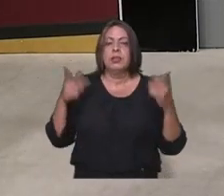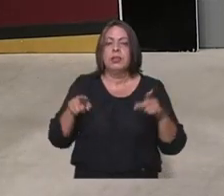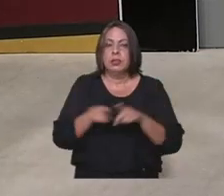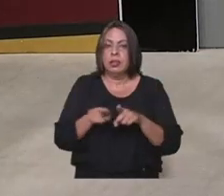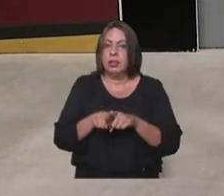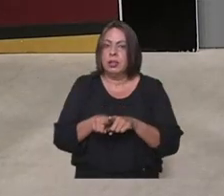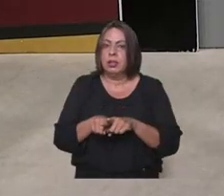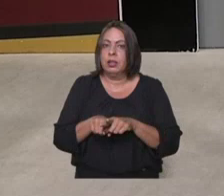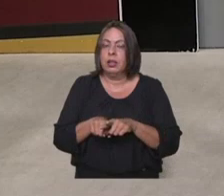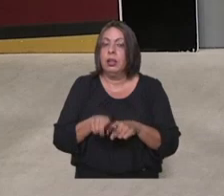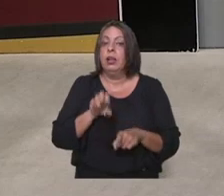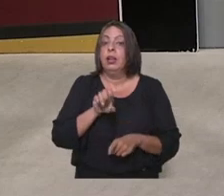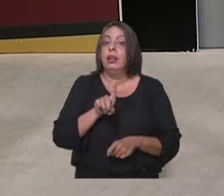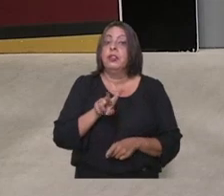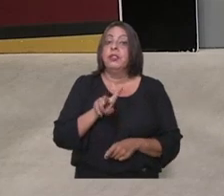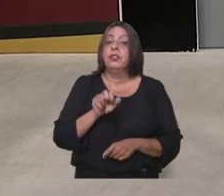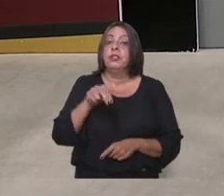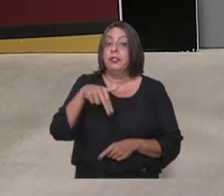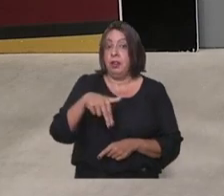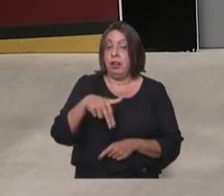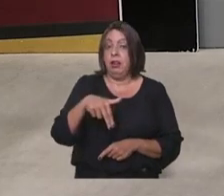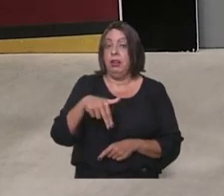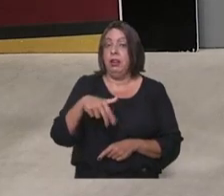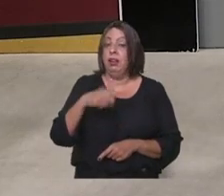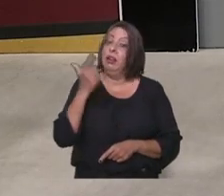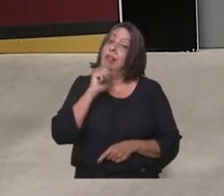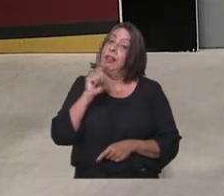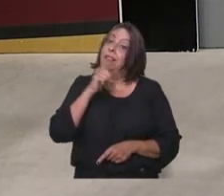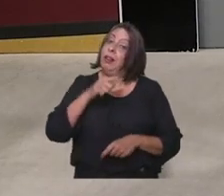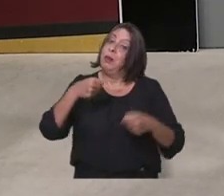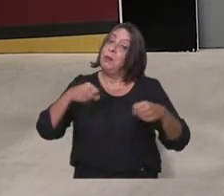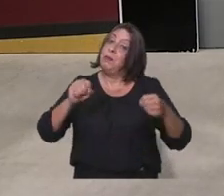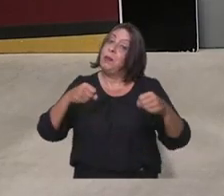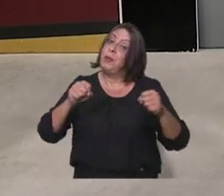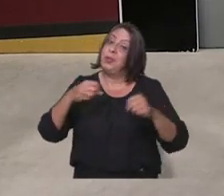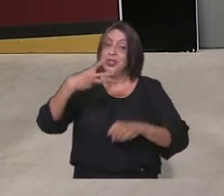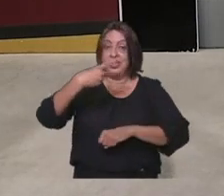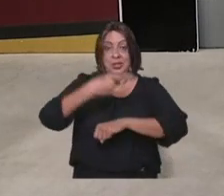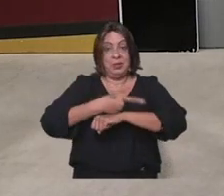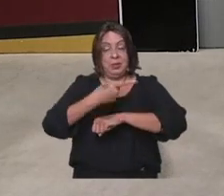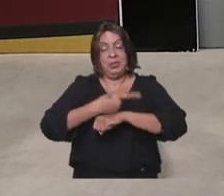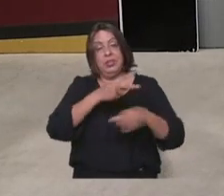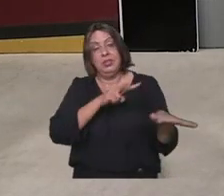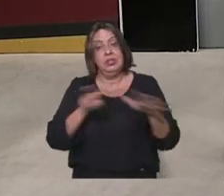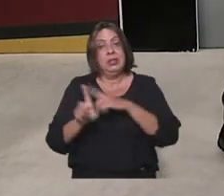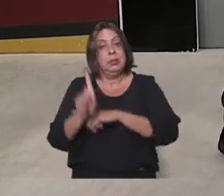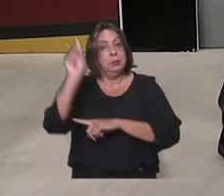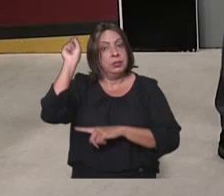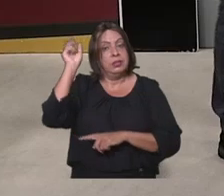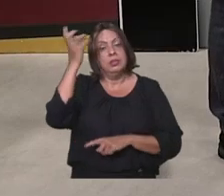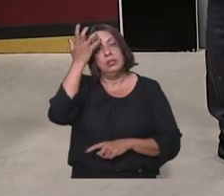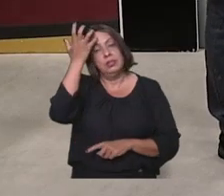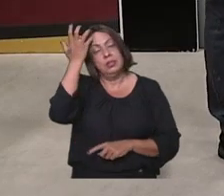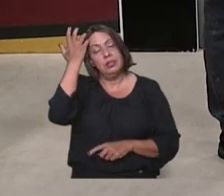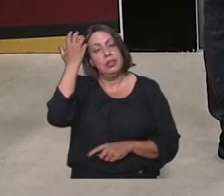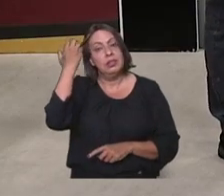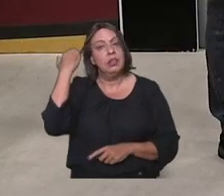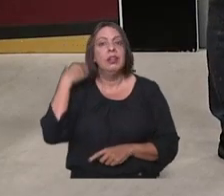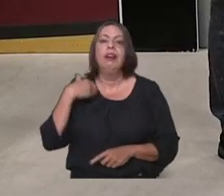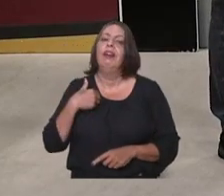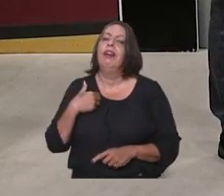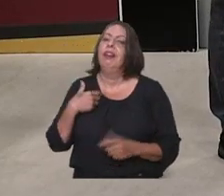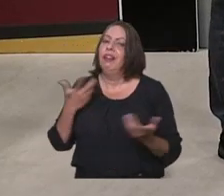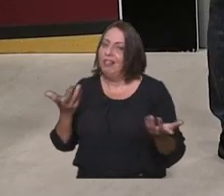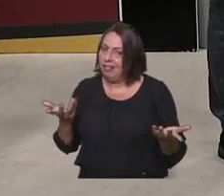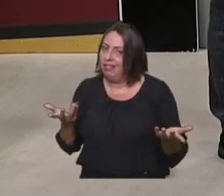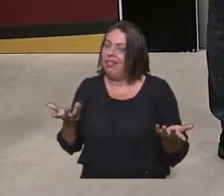festa também do Edivan Oliveira, que foi contemplado com a Honda Start no terceiro prêmio da semana passada. Dessa vez, esse aí